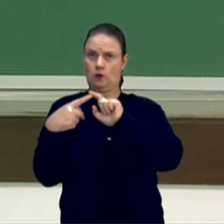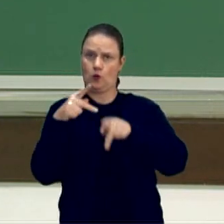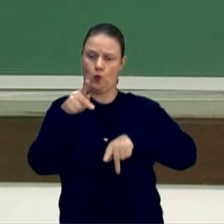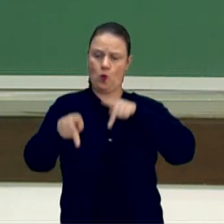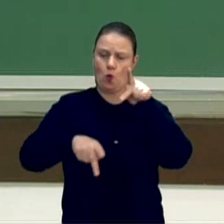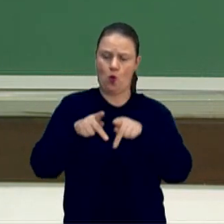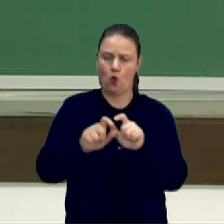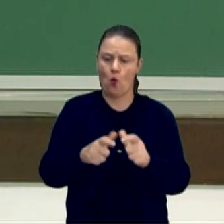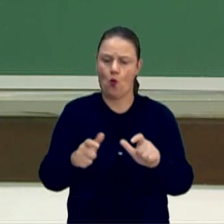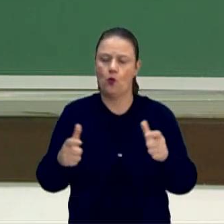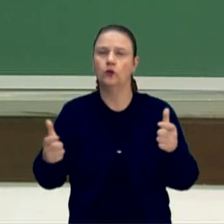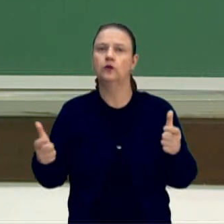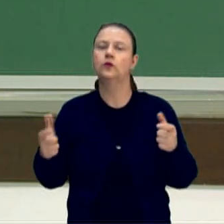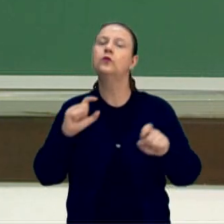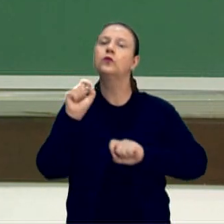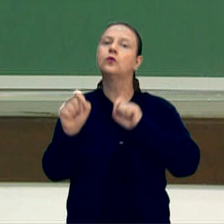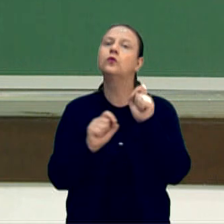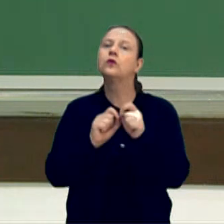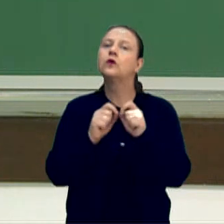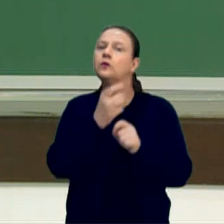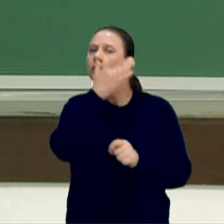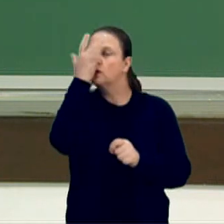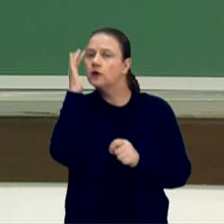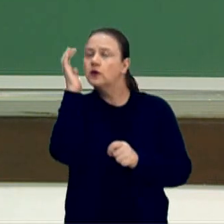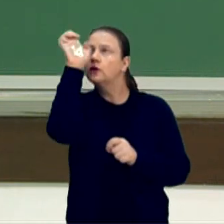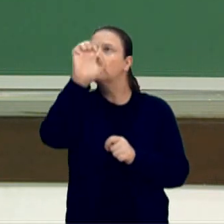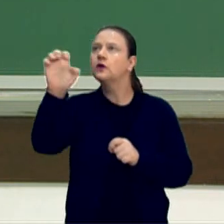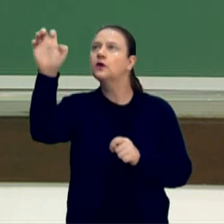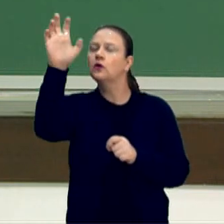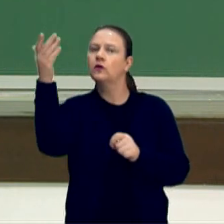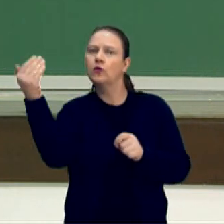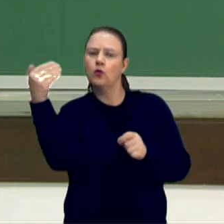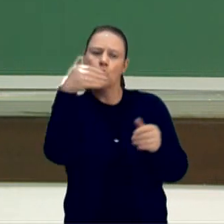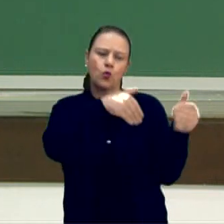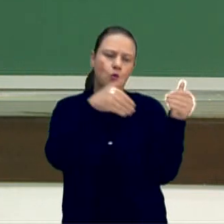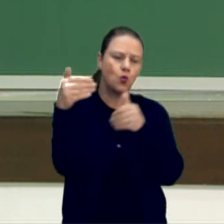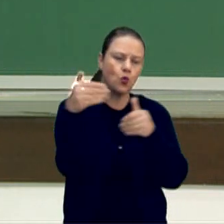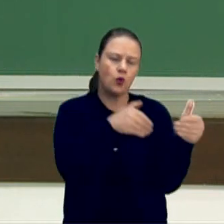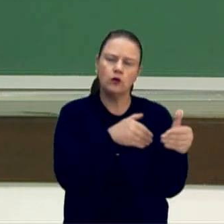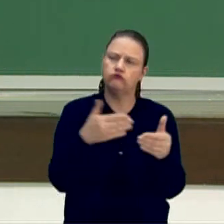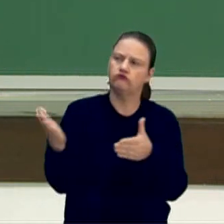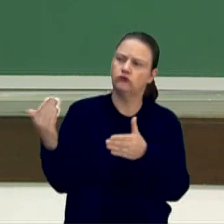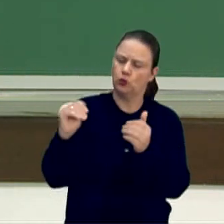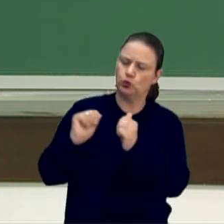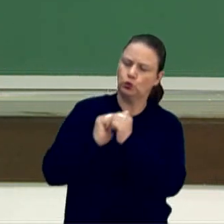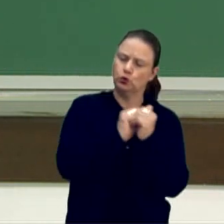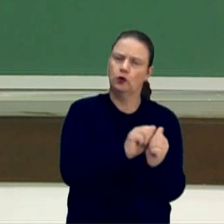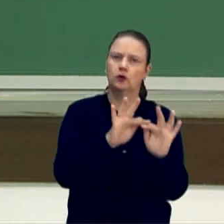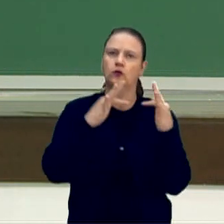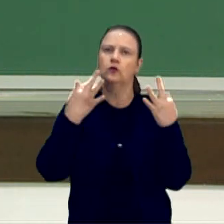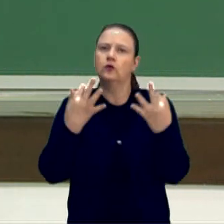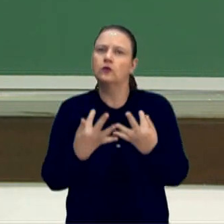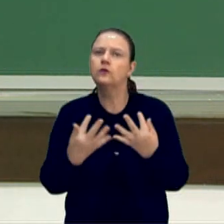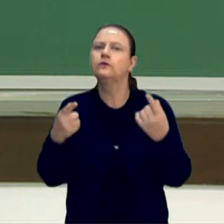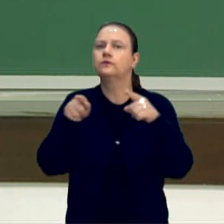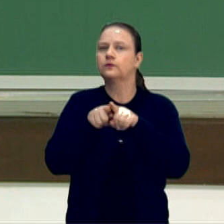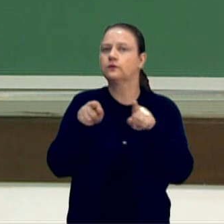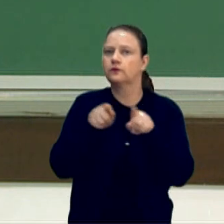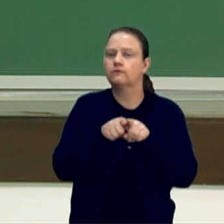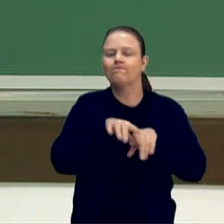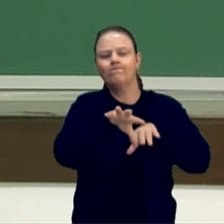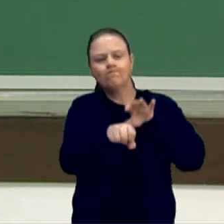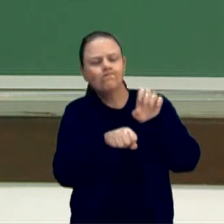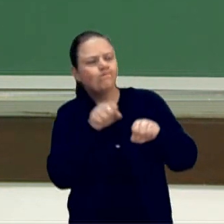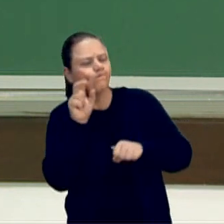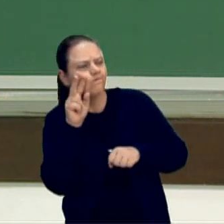povoamento, o imigrante europeu, quando chega, ele vem com sua família, ele vai